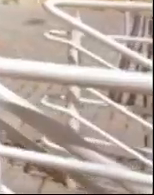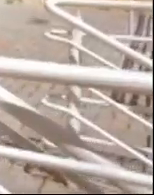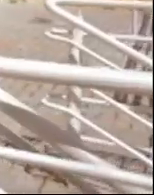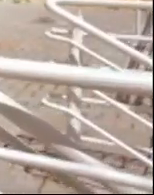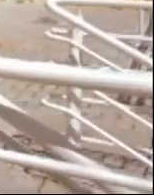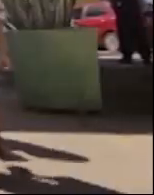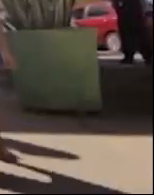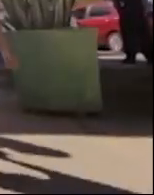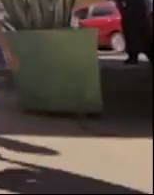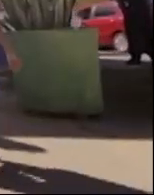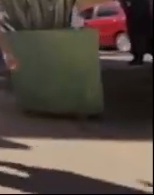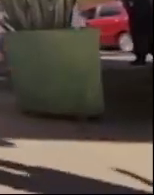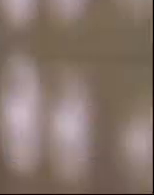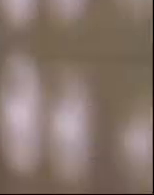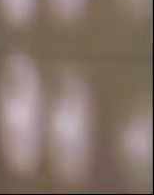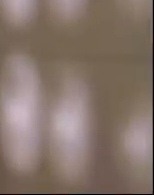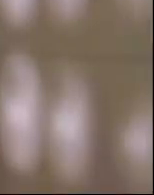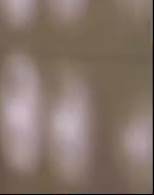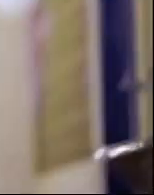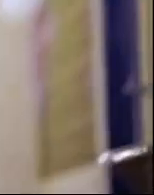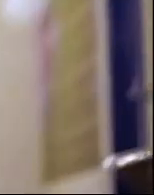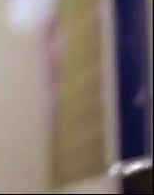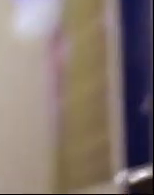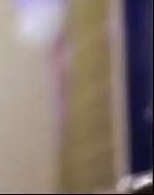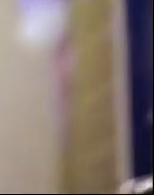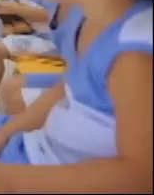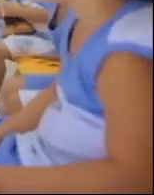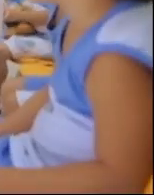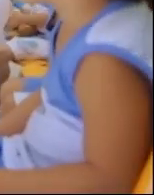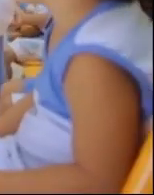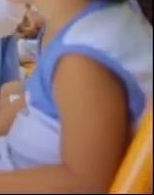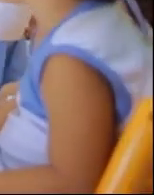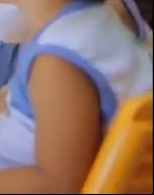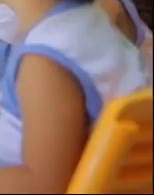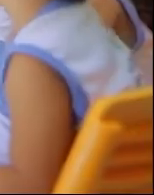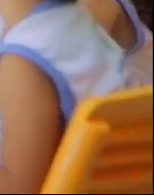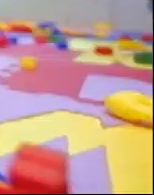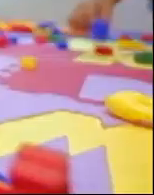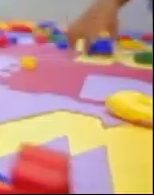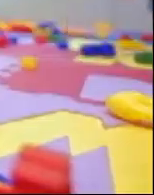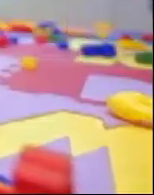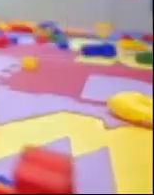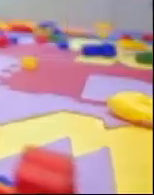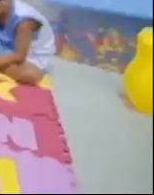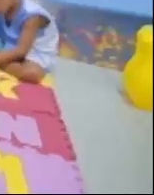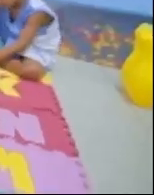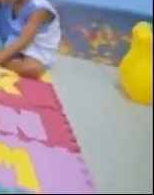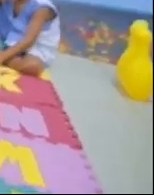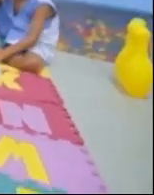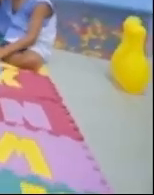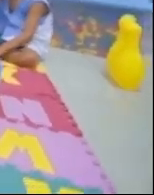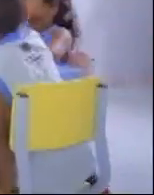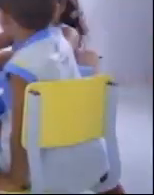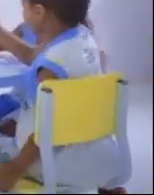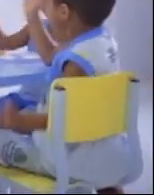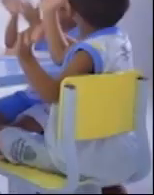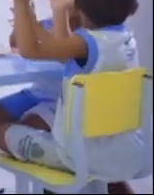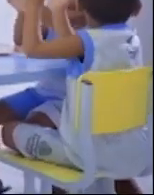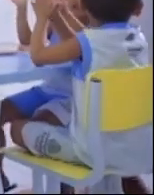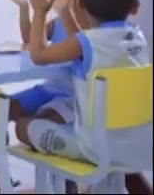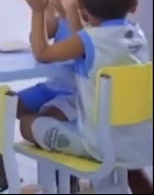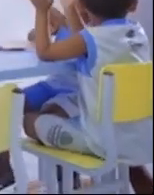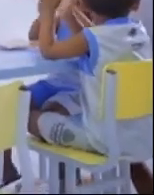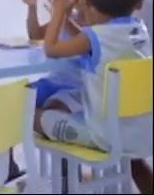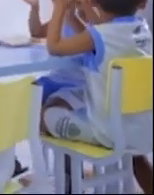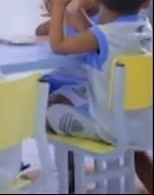que se repete cada vez mais em Fortaleza é que o número de creches continua crescendo a cada ano em nossa cidade. Em